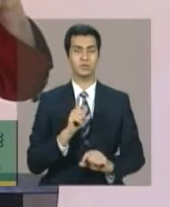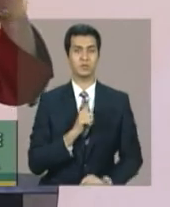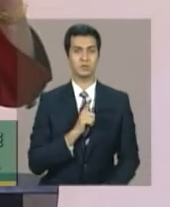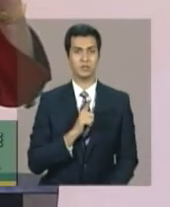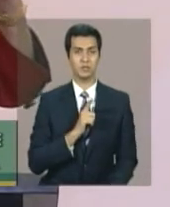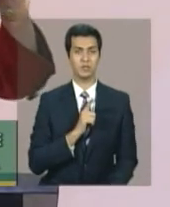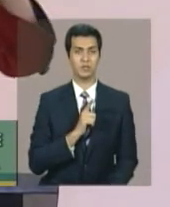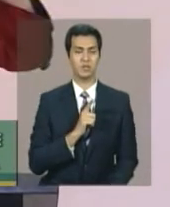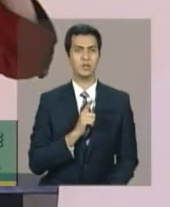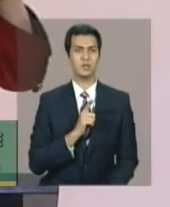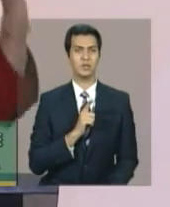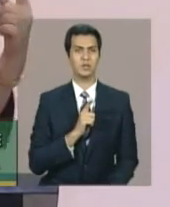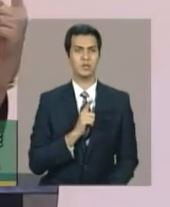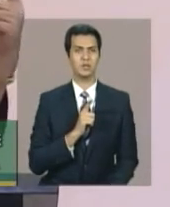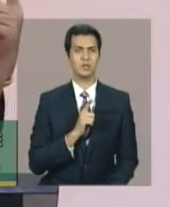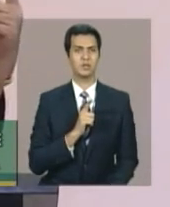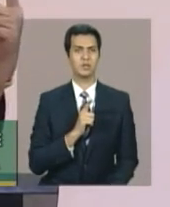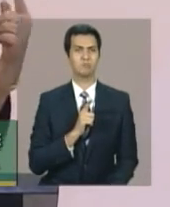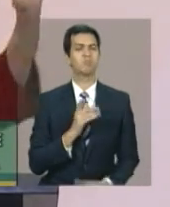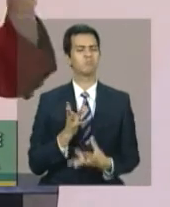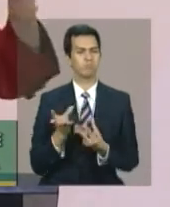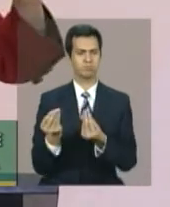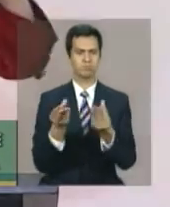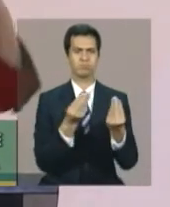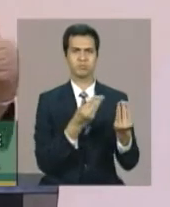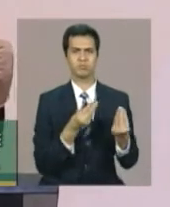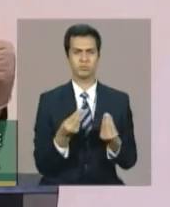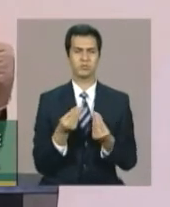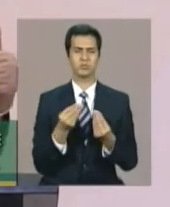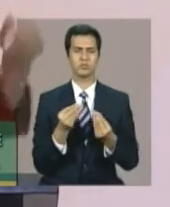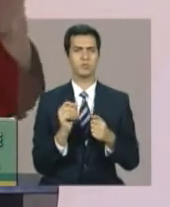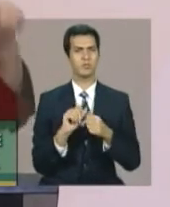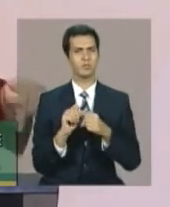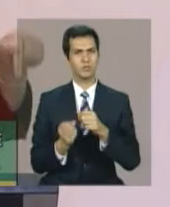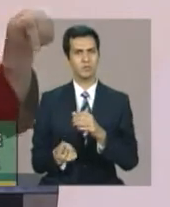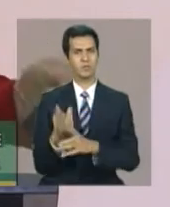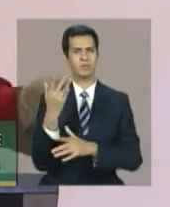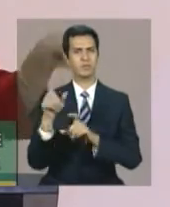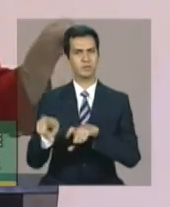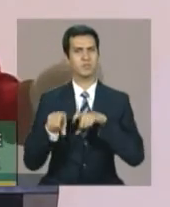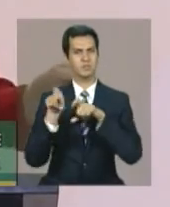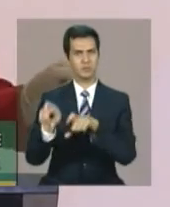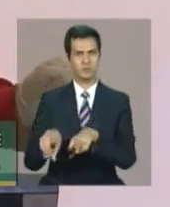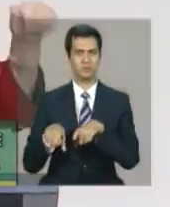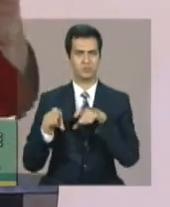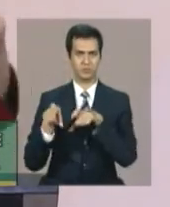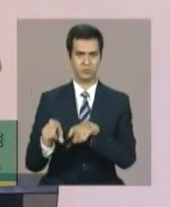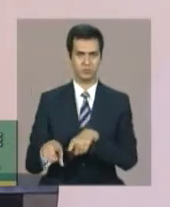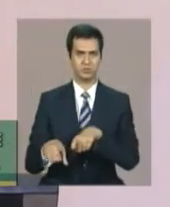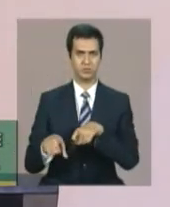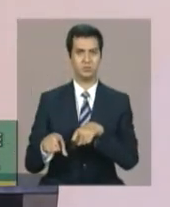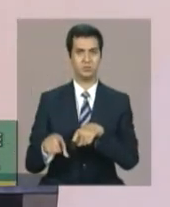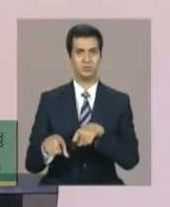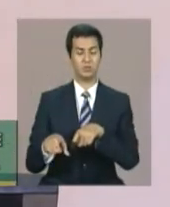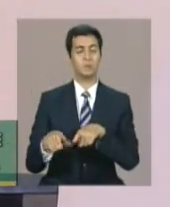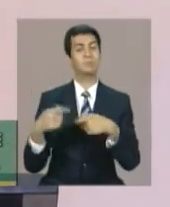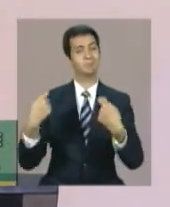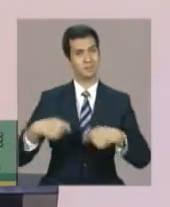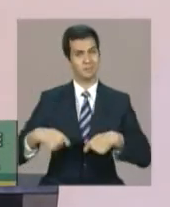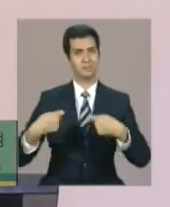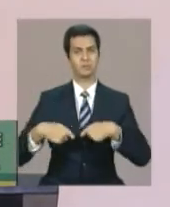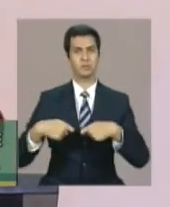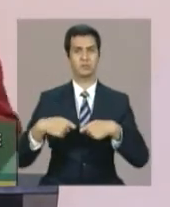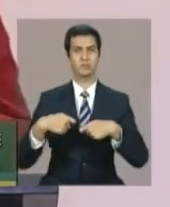está, aliás, uma parte importante da produção agrícola do nosso país. E estrada vicinal